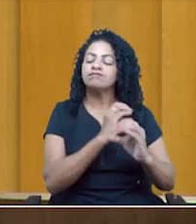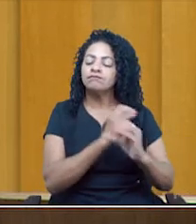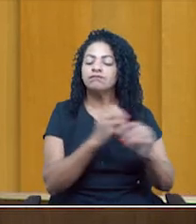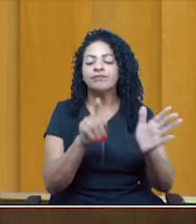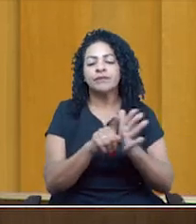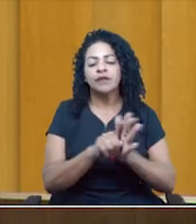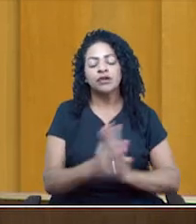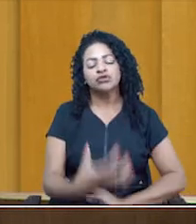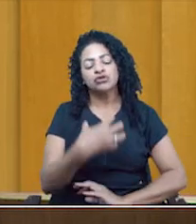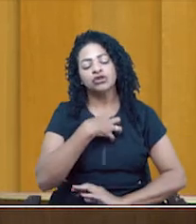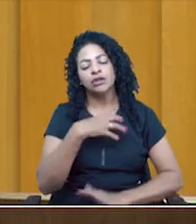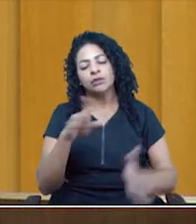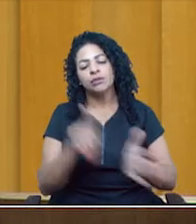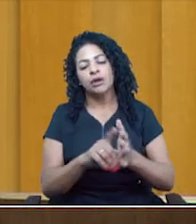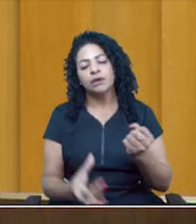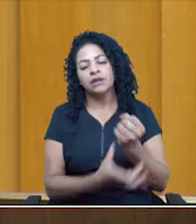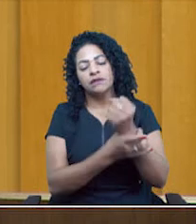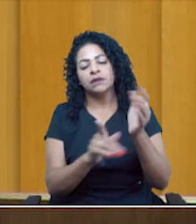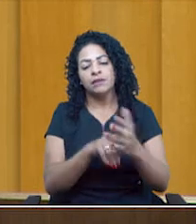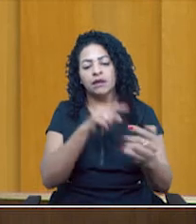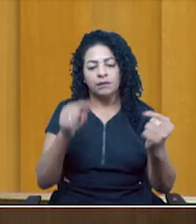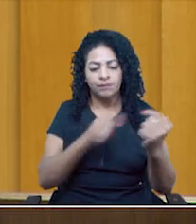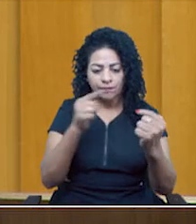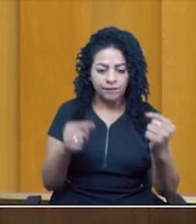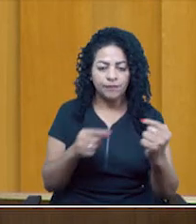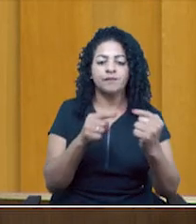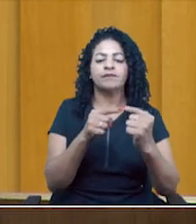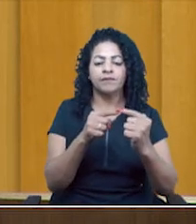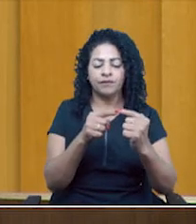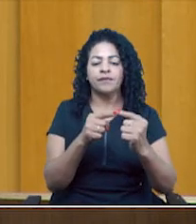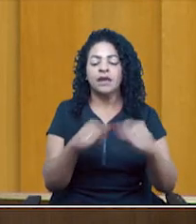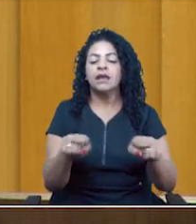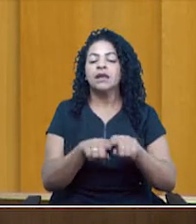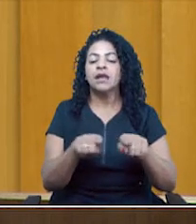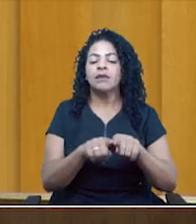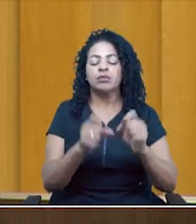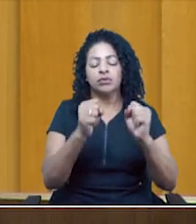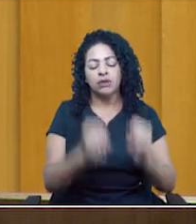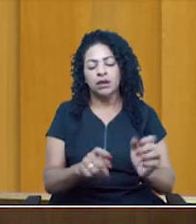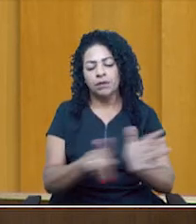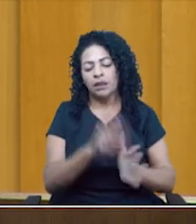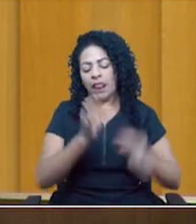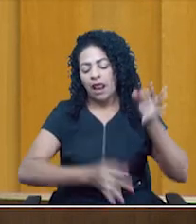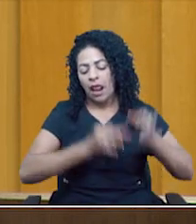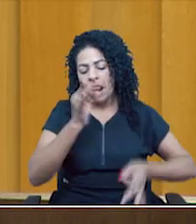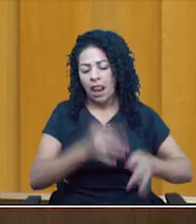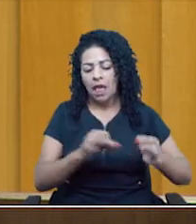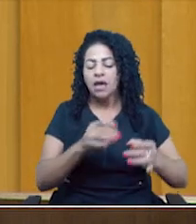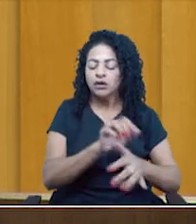a eficácia desses objetivos, além de promover o Poder Judiciário junto à sociedade, de